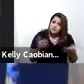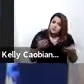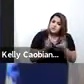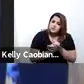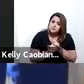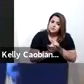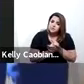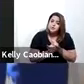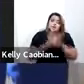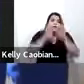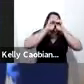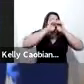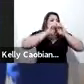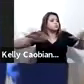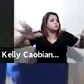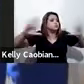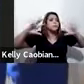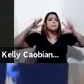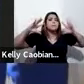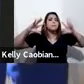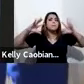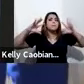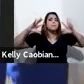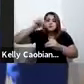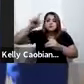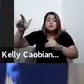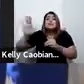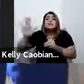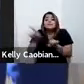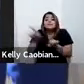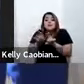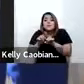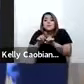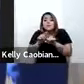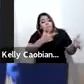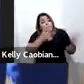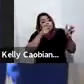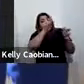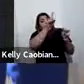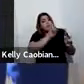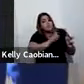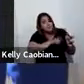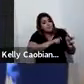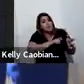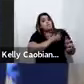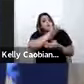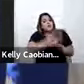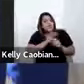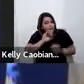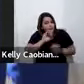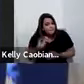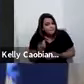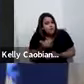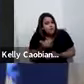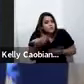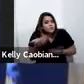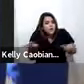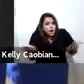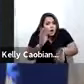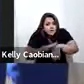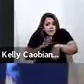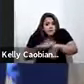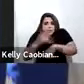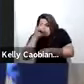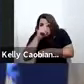exalaram dessa ação da empresa e que demonstrava que ela tentou aproveitar esse momento de